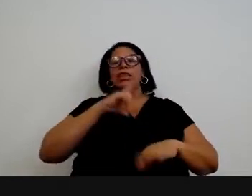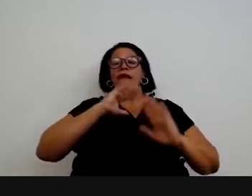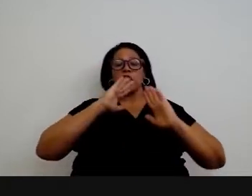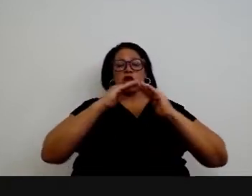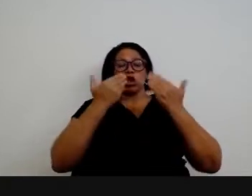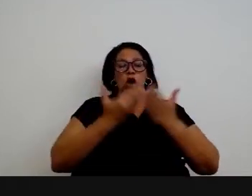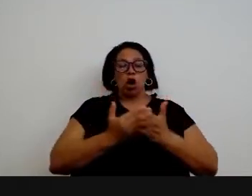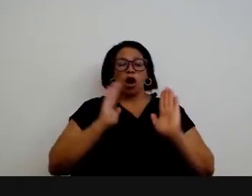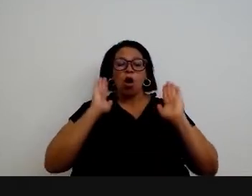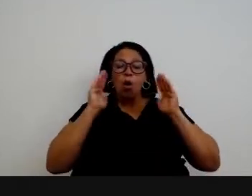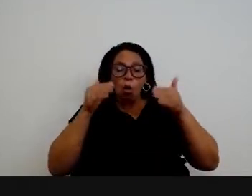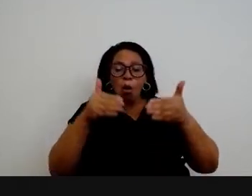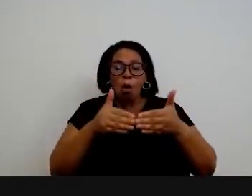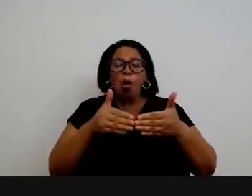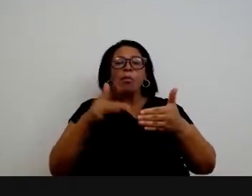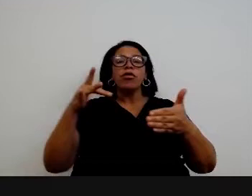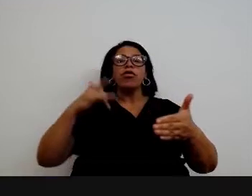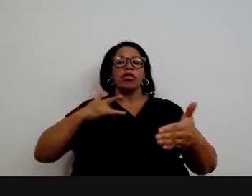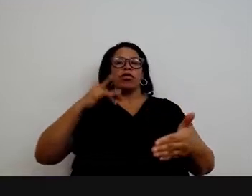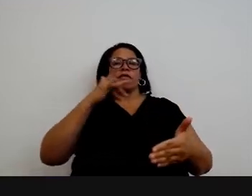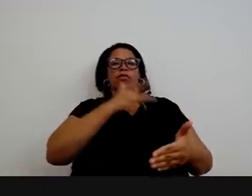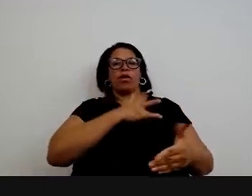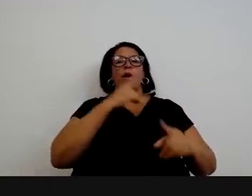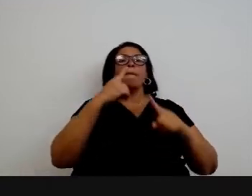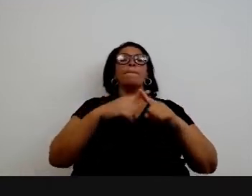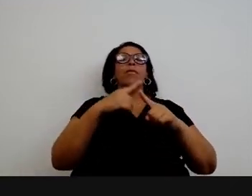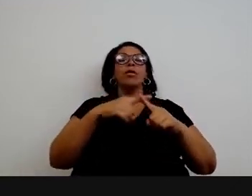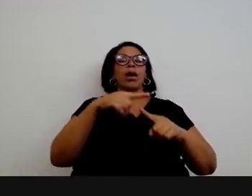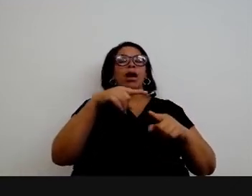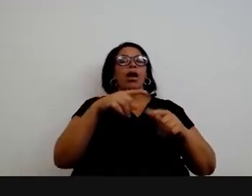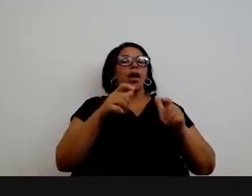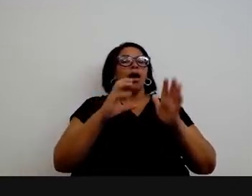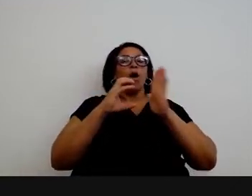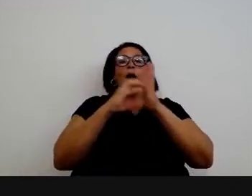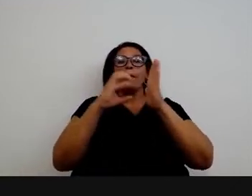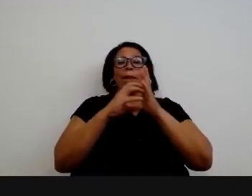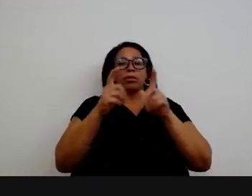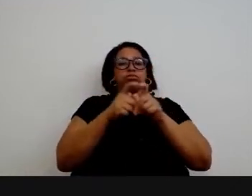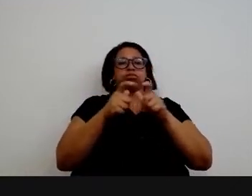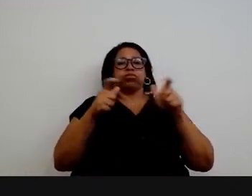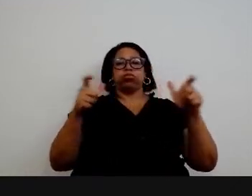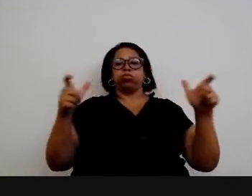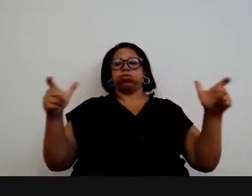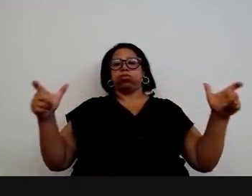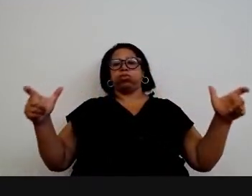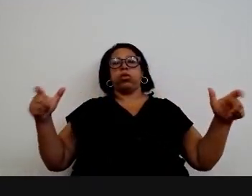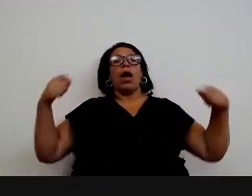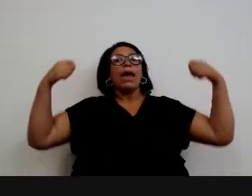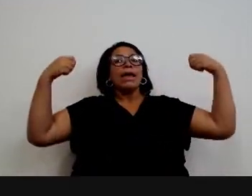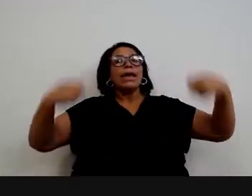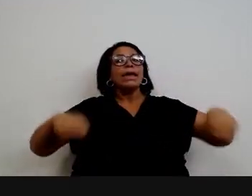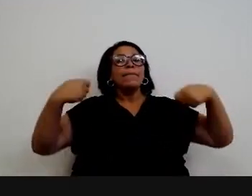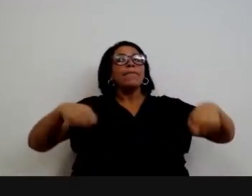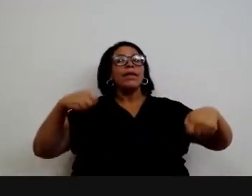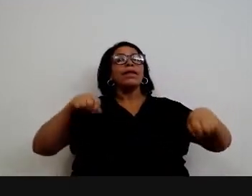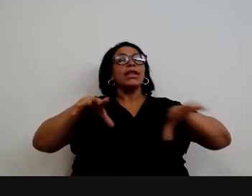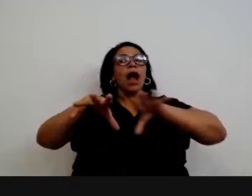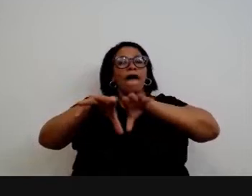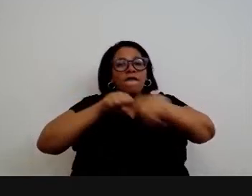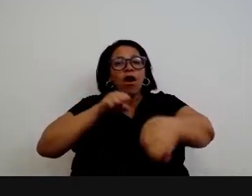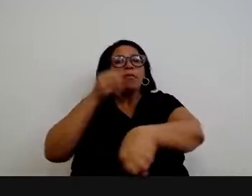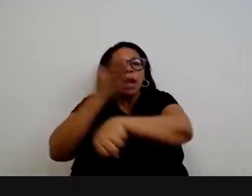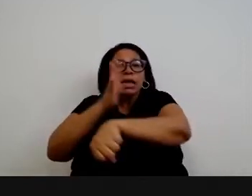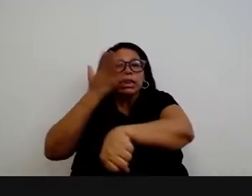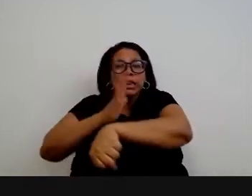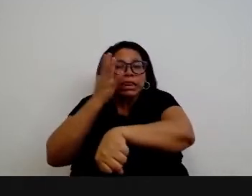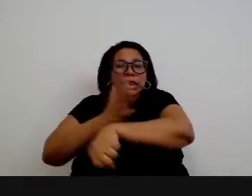escolas específicas dentro da Secretaria de Saúde. Por quê? Porque é uma massa de servidores gigantesca, em que você, obviamente, precisa, para além